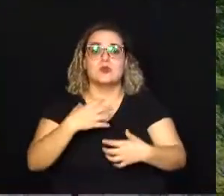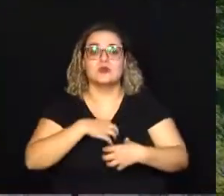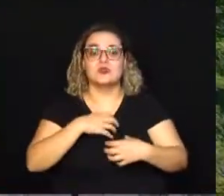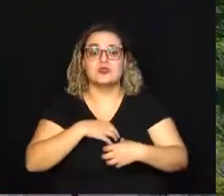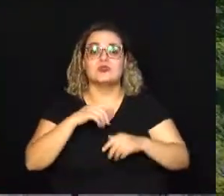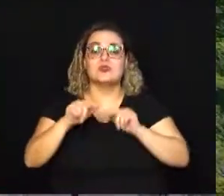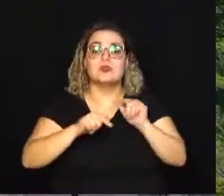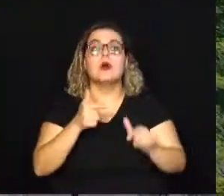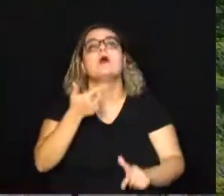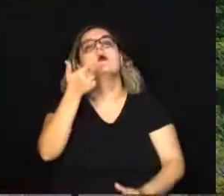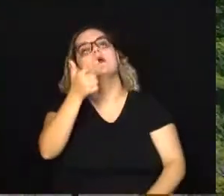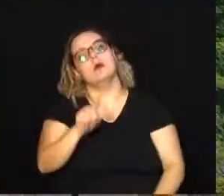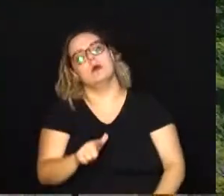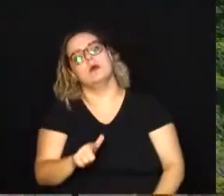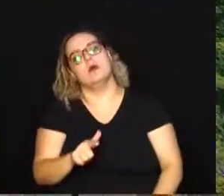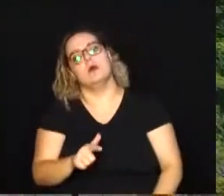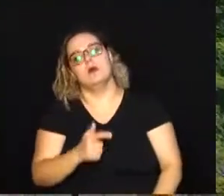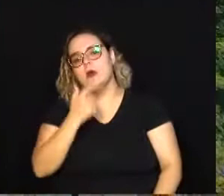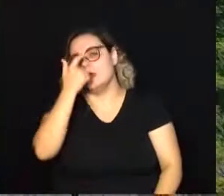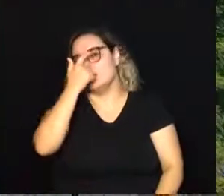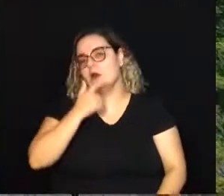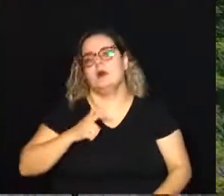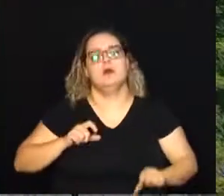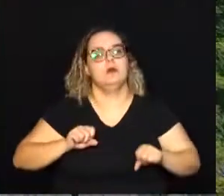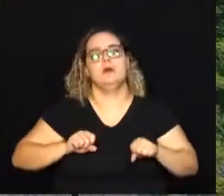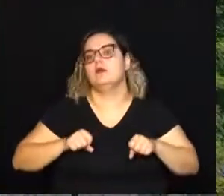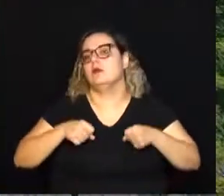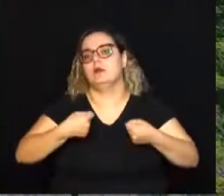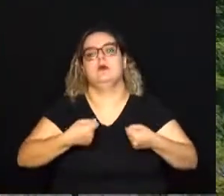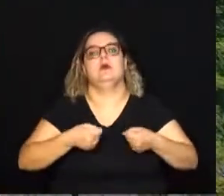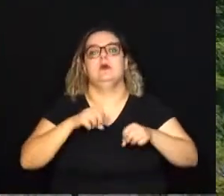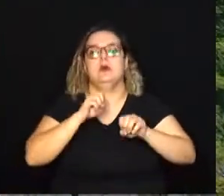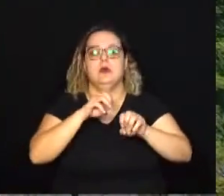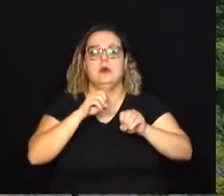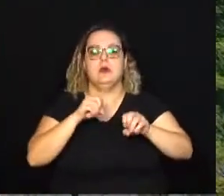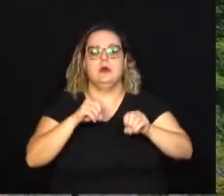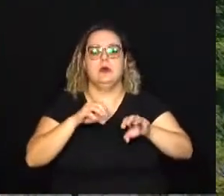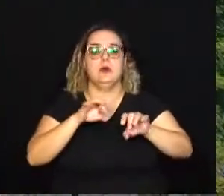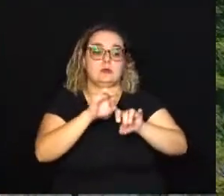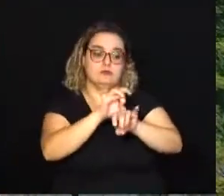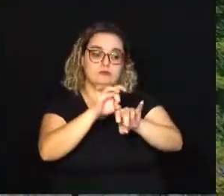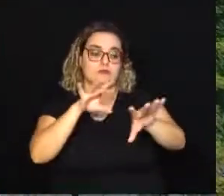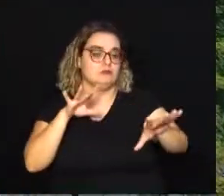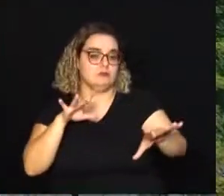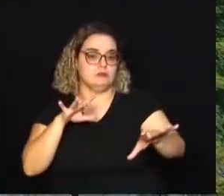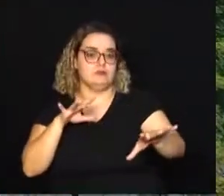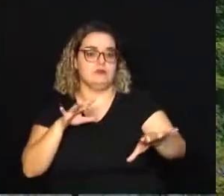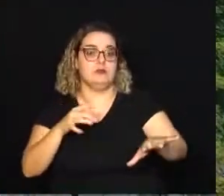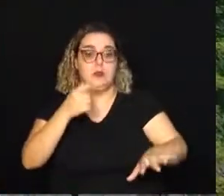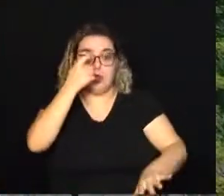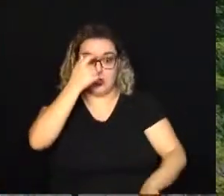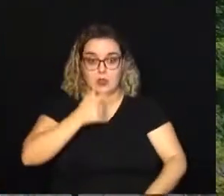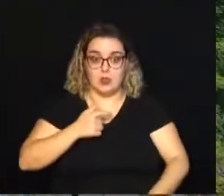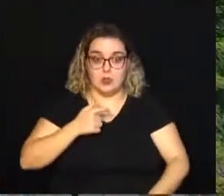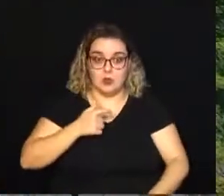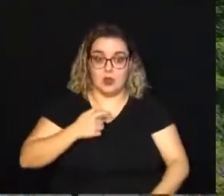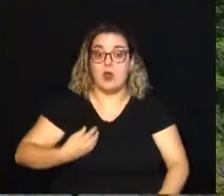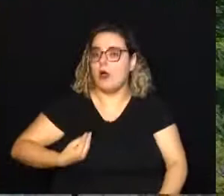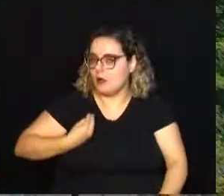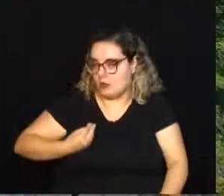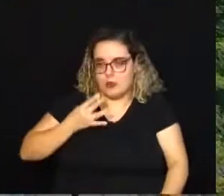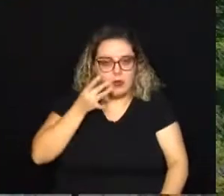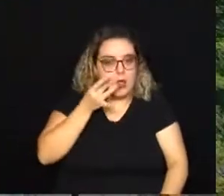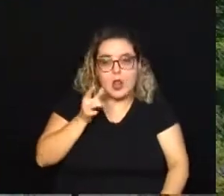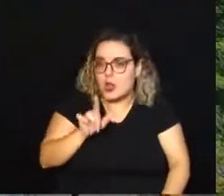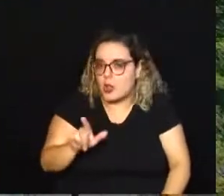Gente, volto a dizer, eu não defendo ensino remoto. Eu sou profissional da educação infantil, eu defendo aula presencial, é